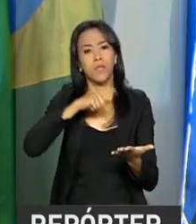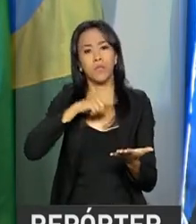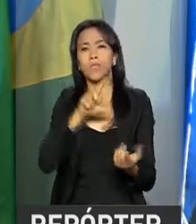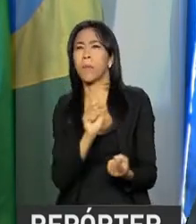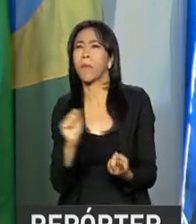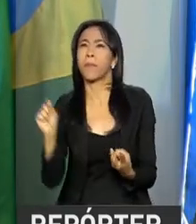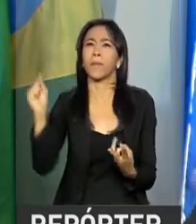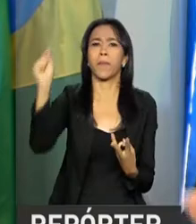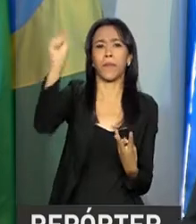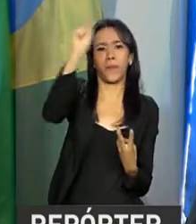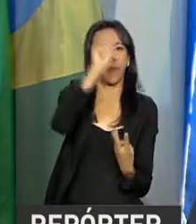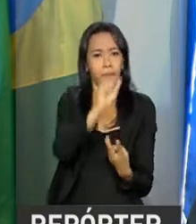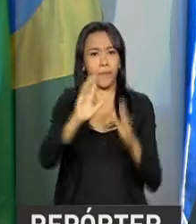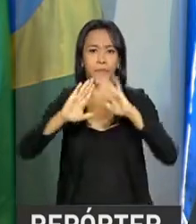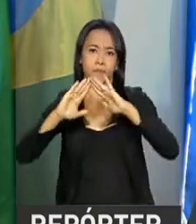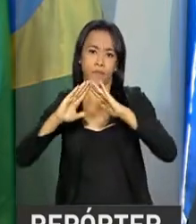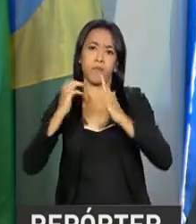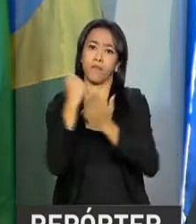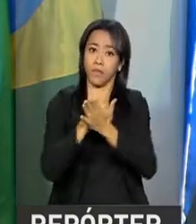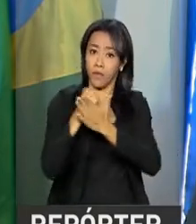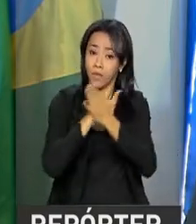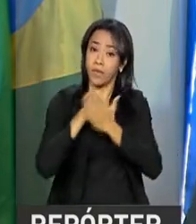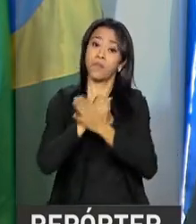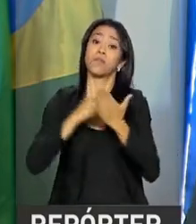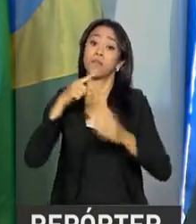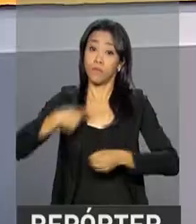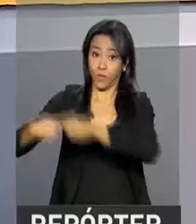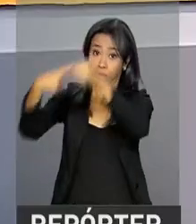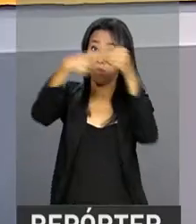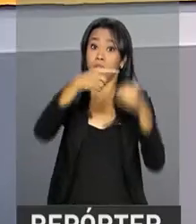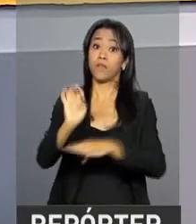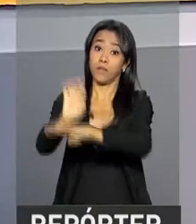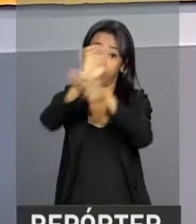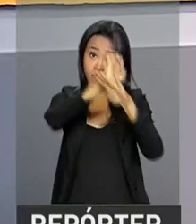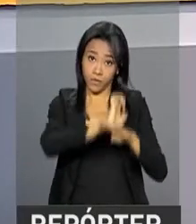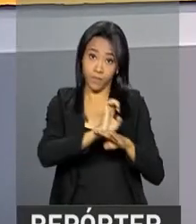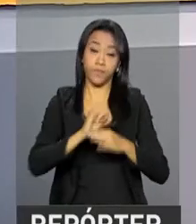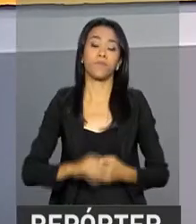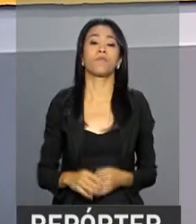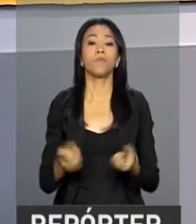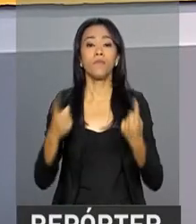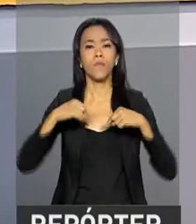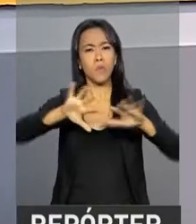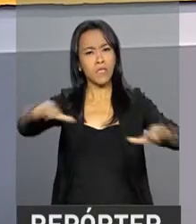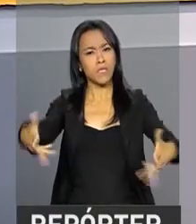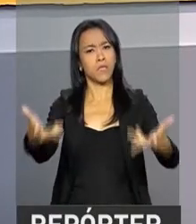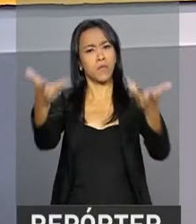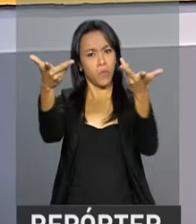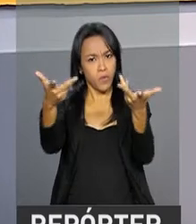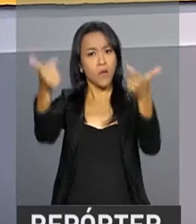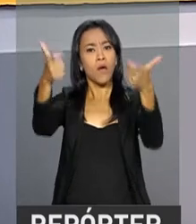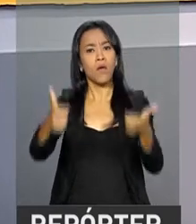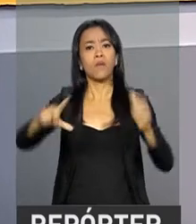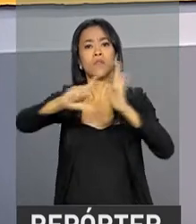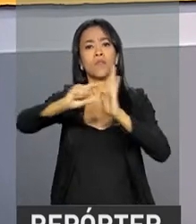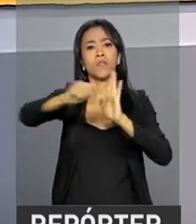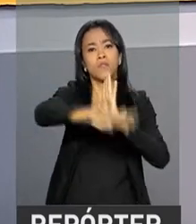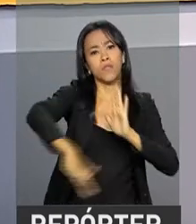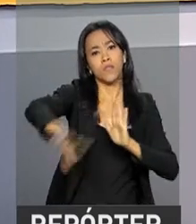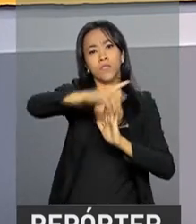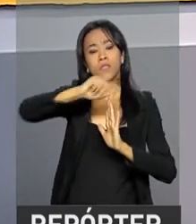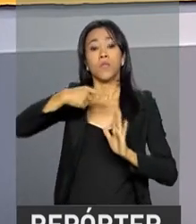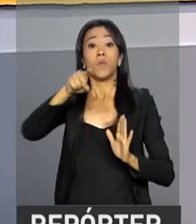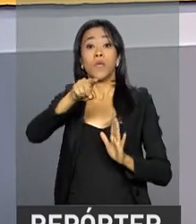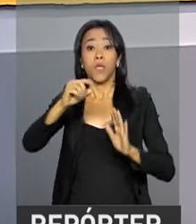que se soma às unidades de saúde dos estados e municípios uma cerimônia realizada no palácio do planalto marcou